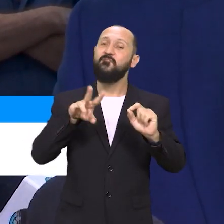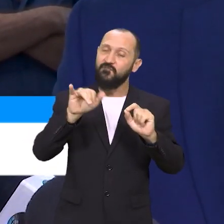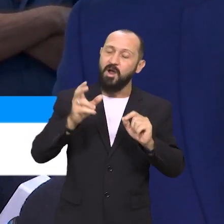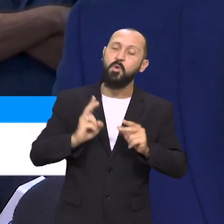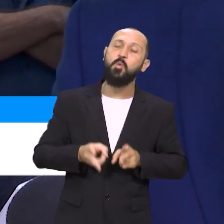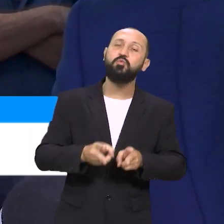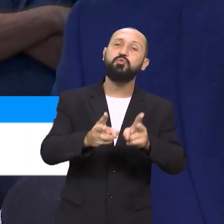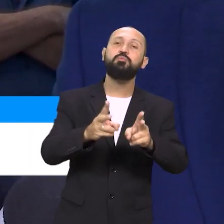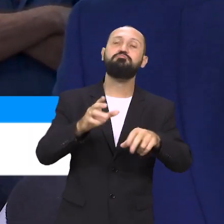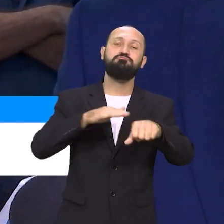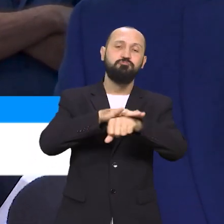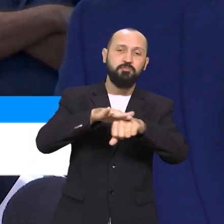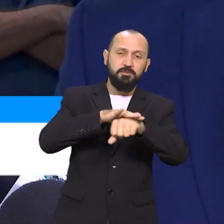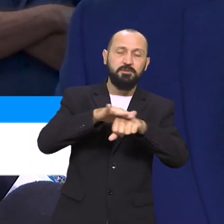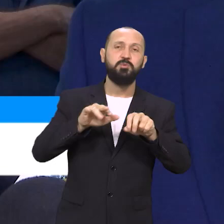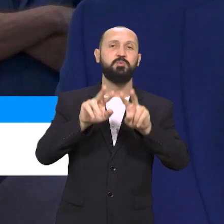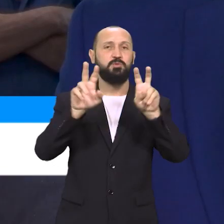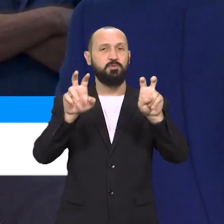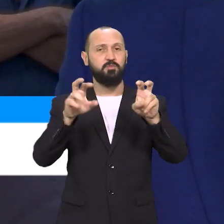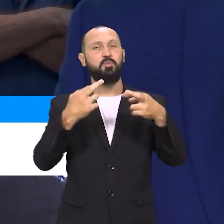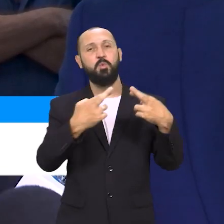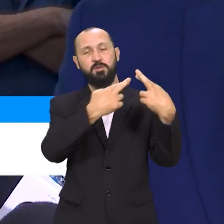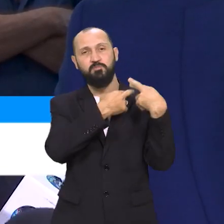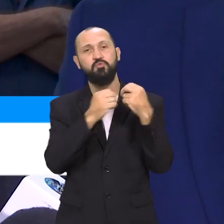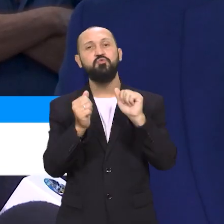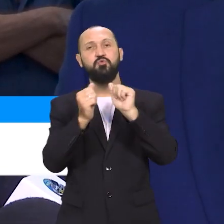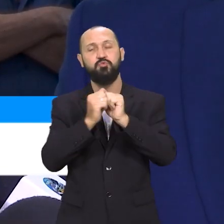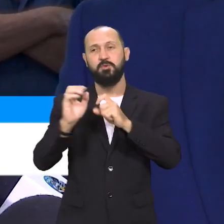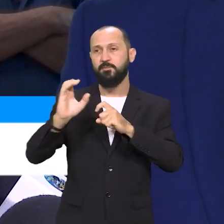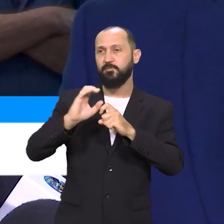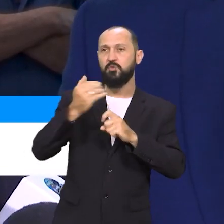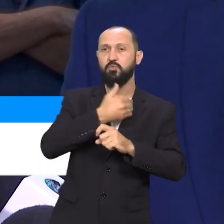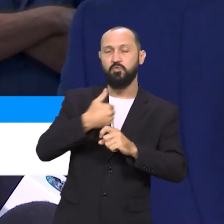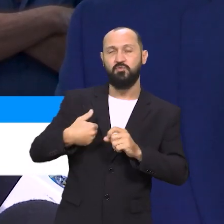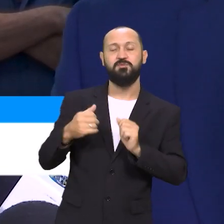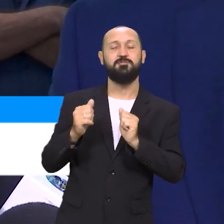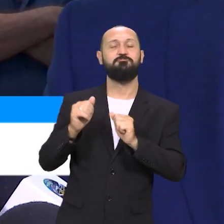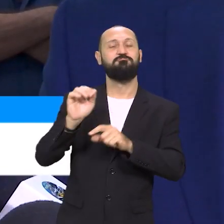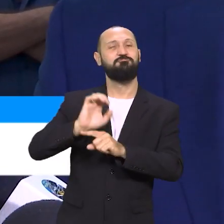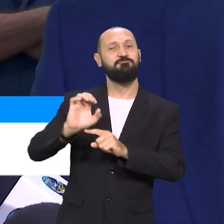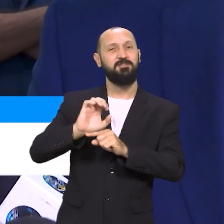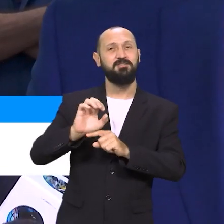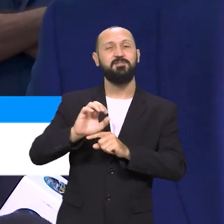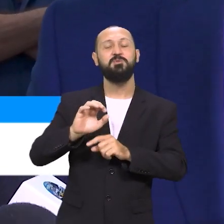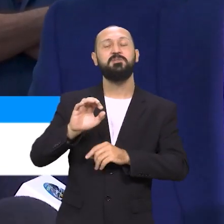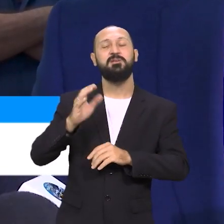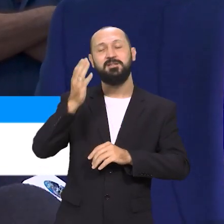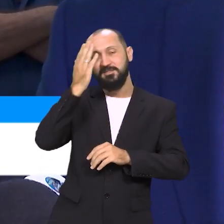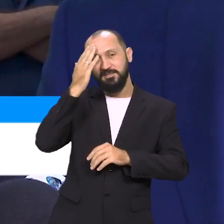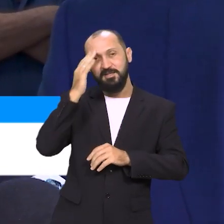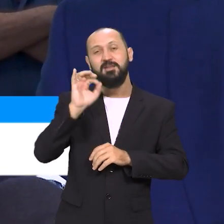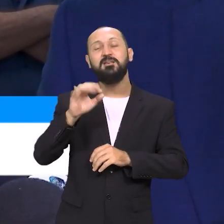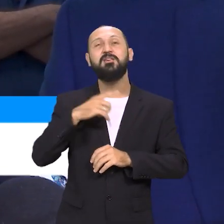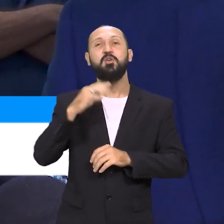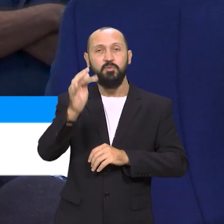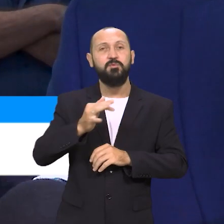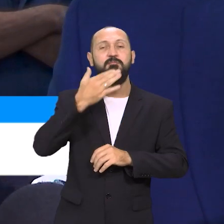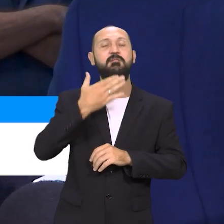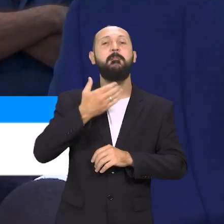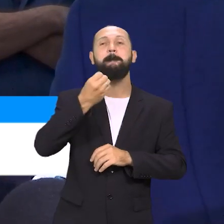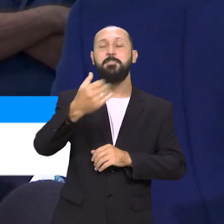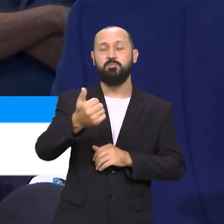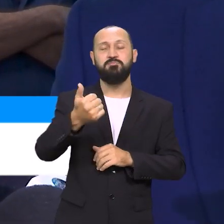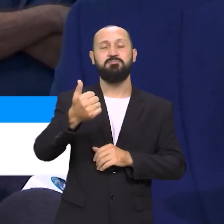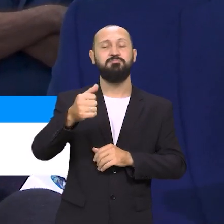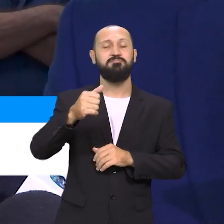que nós vamos continuar tratando desse assunto com responsabilidade junto com a CACEMES, junto com o governo do Estado, e tenho certeza que bons